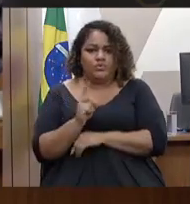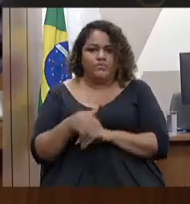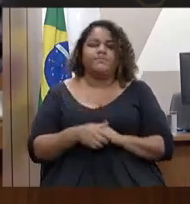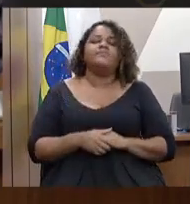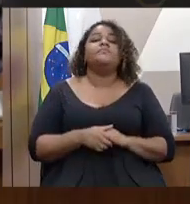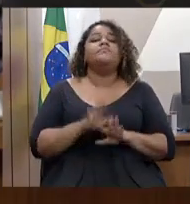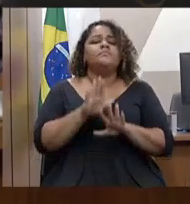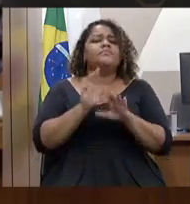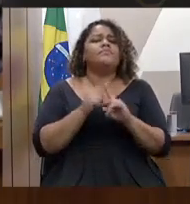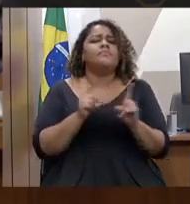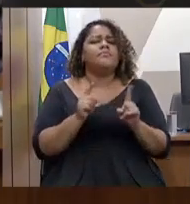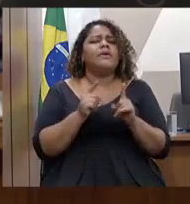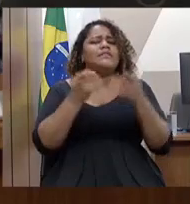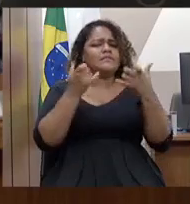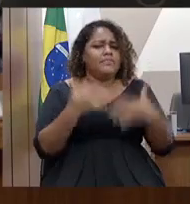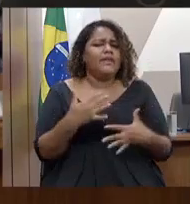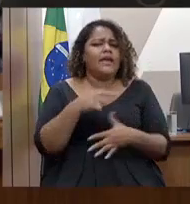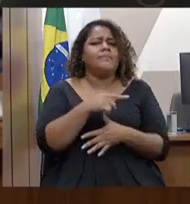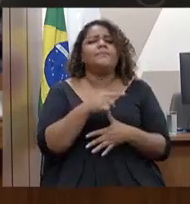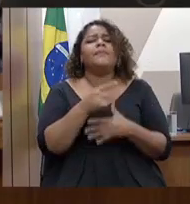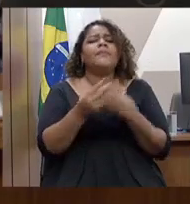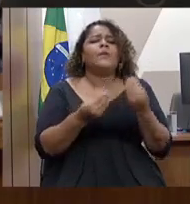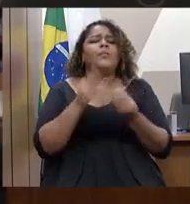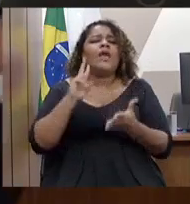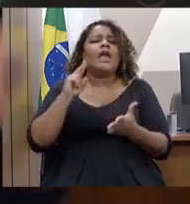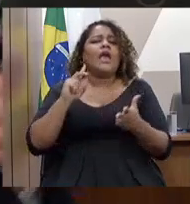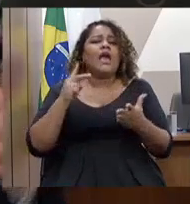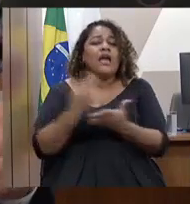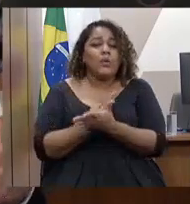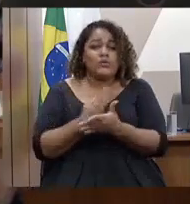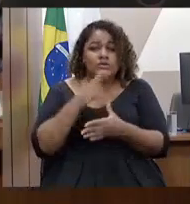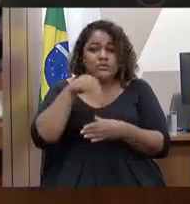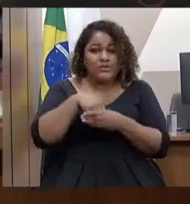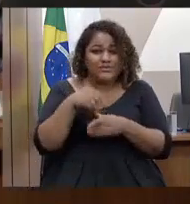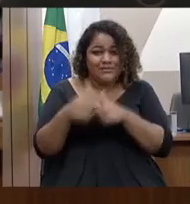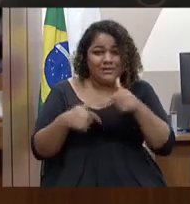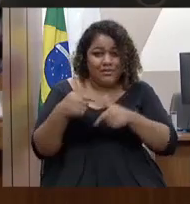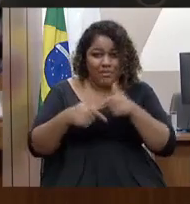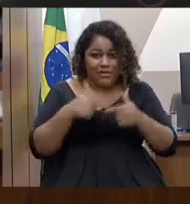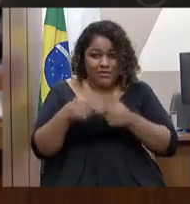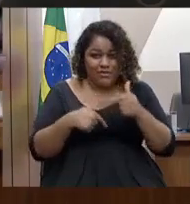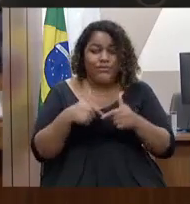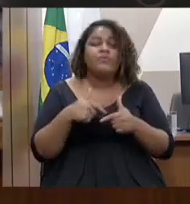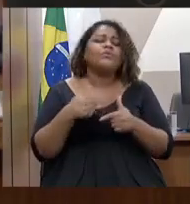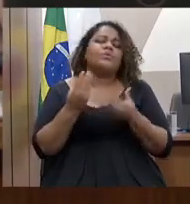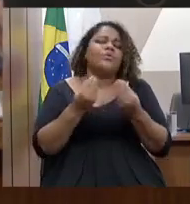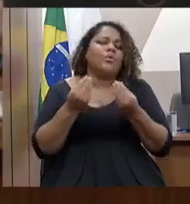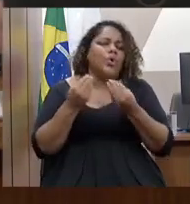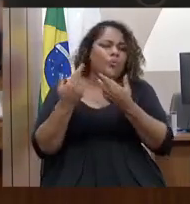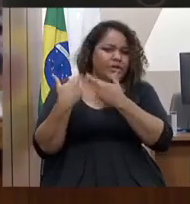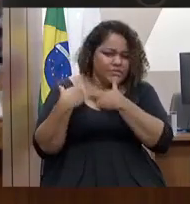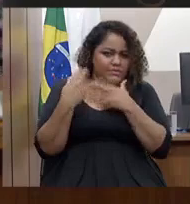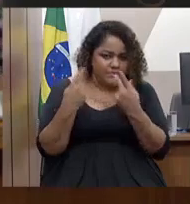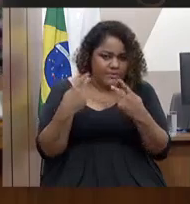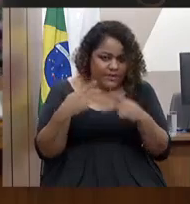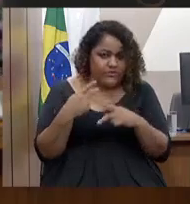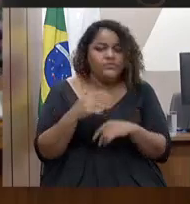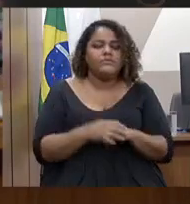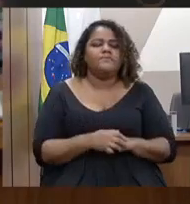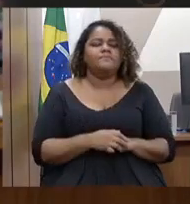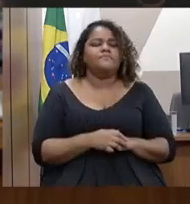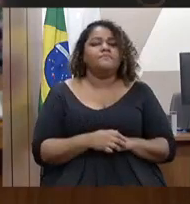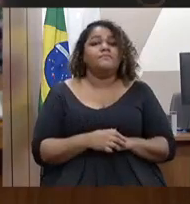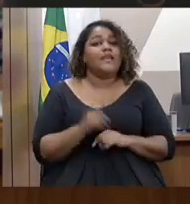responsabilidade do empregador nesses casos de acidentes de trabalho para depois a gente retomar para cá você tem dois tipos aqui